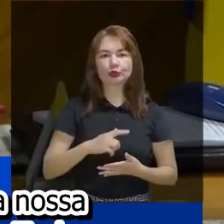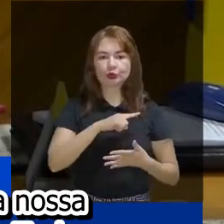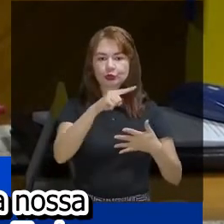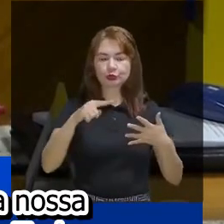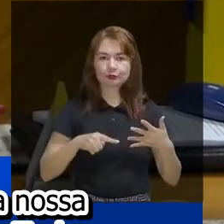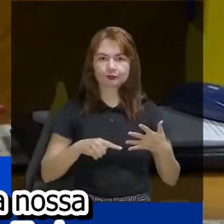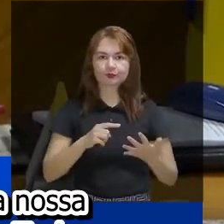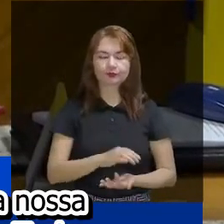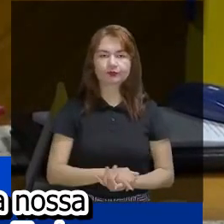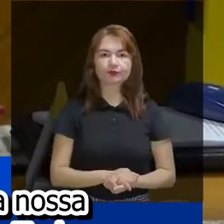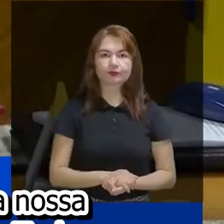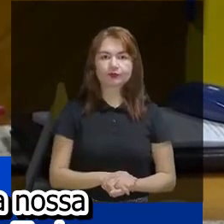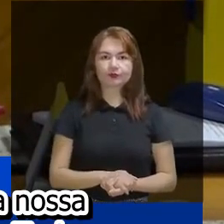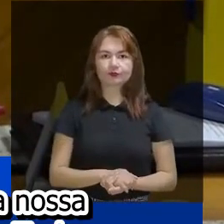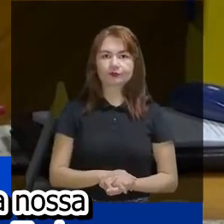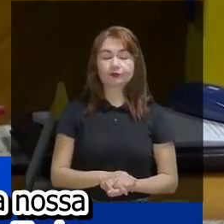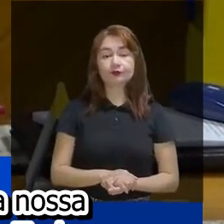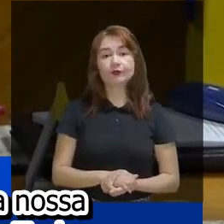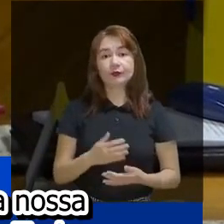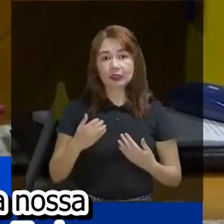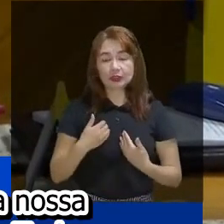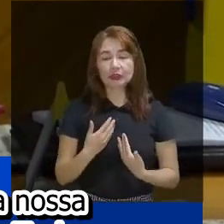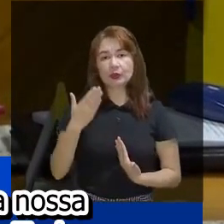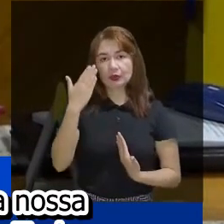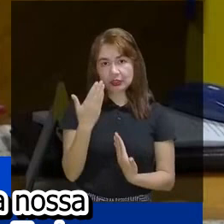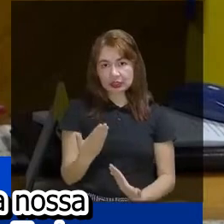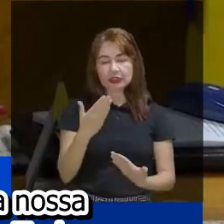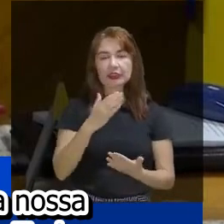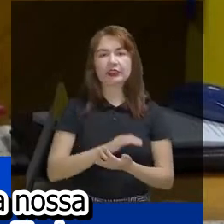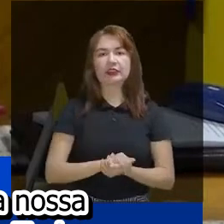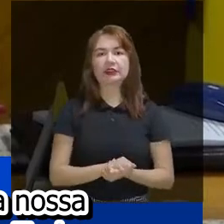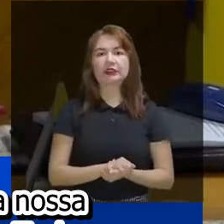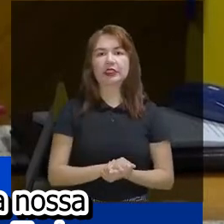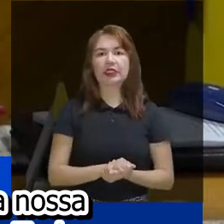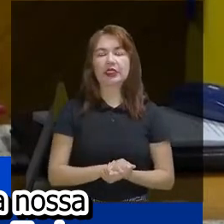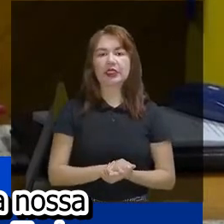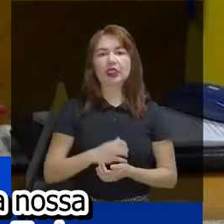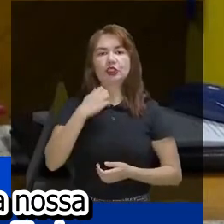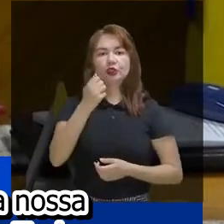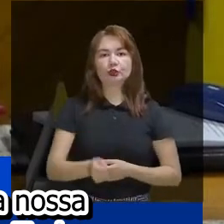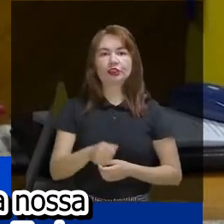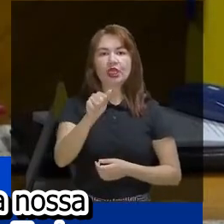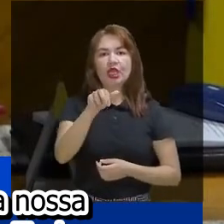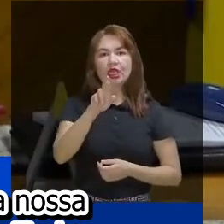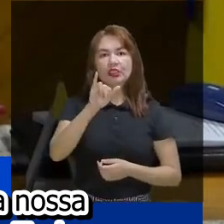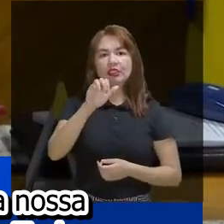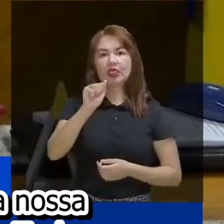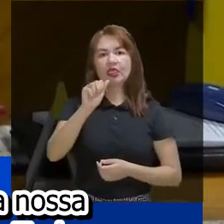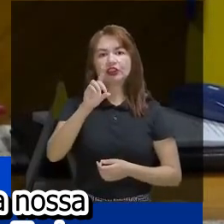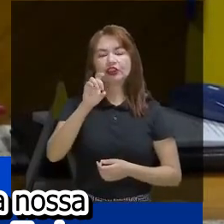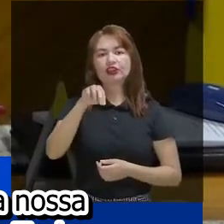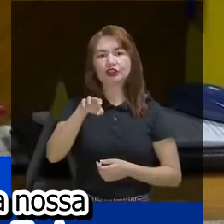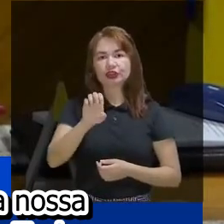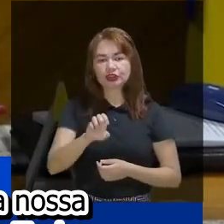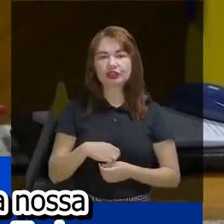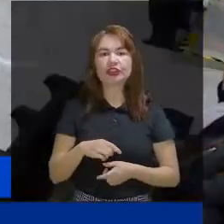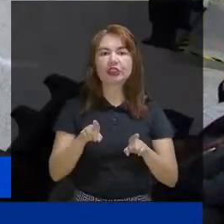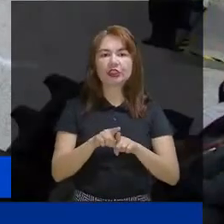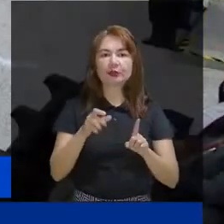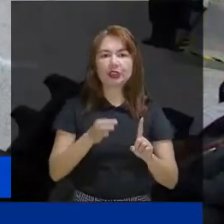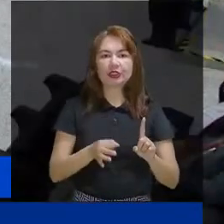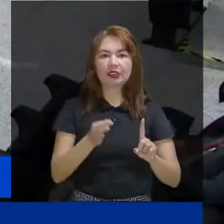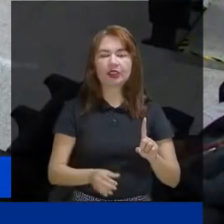Antes, porém, deixa eu só agradecer a presença da nossa queridíssima Ariadne e do nosso dileto amigo Carlos